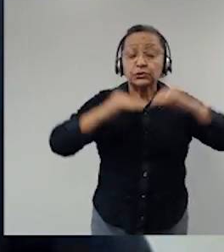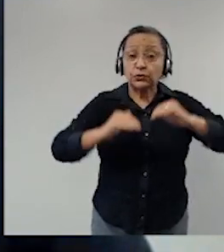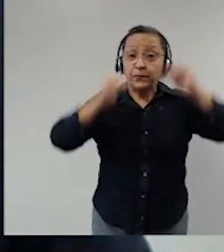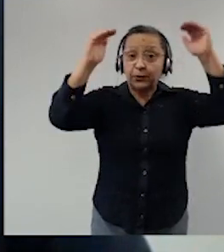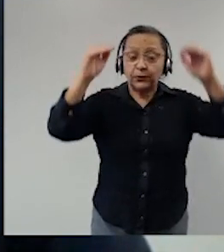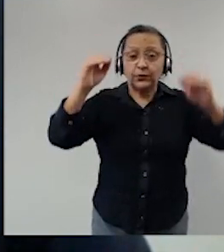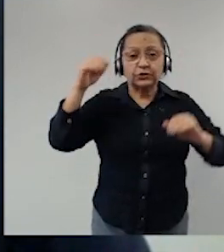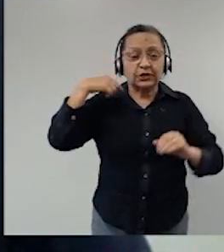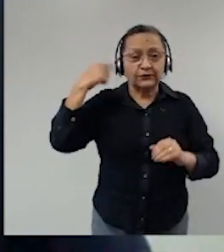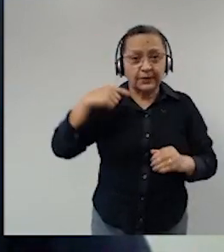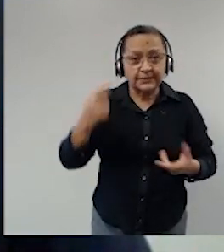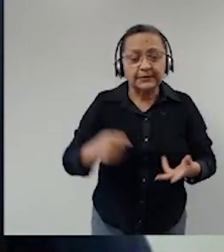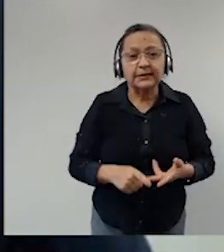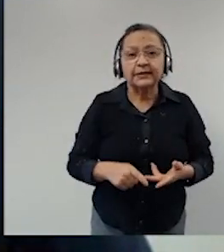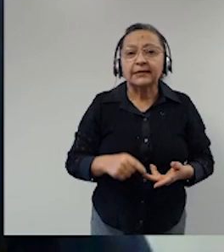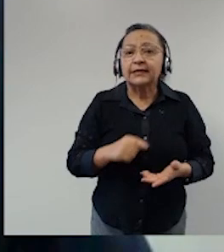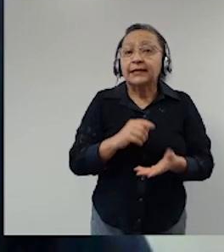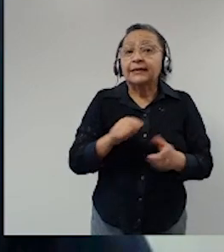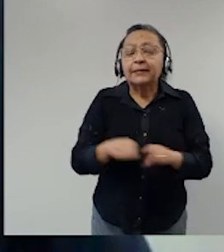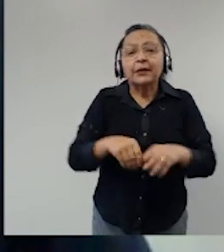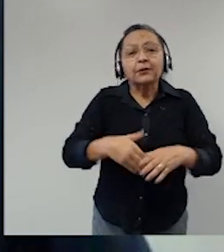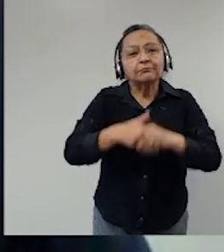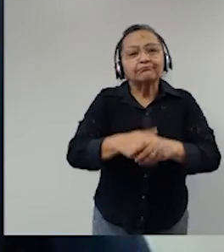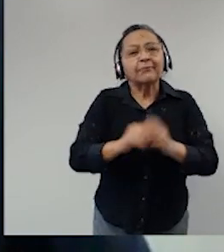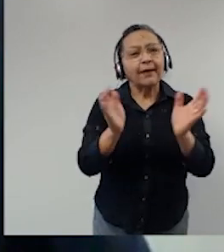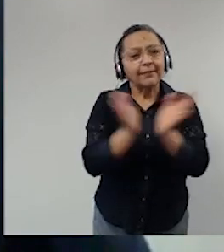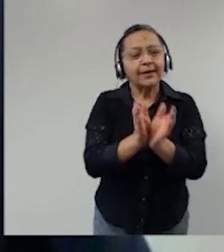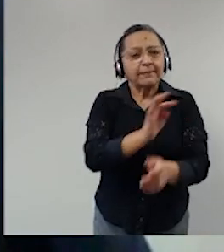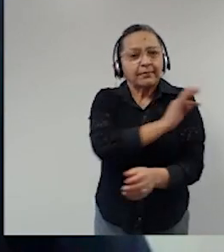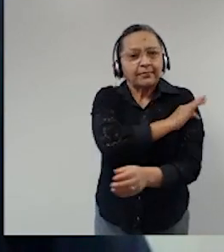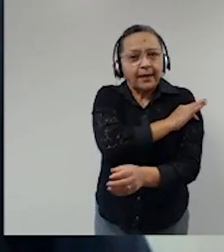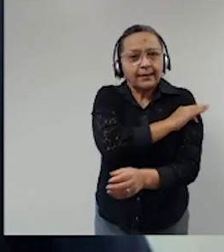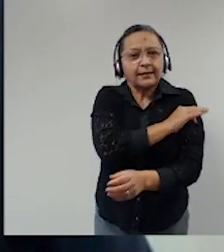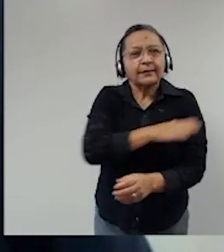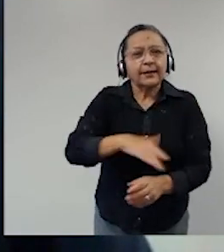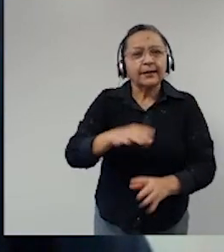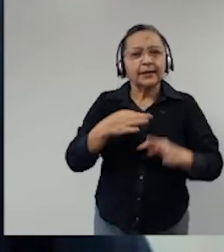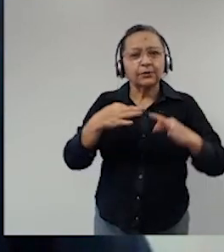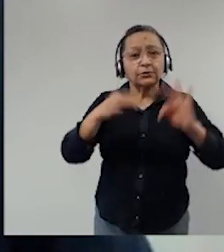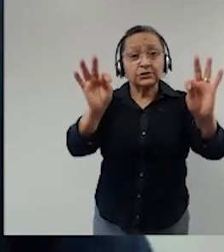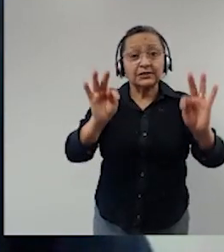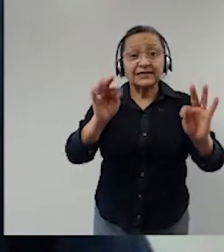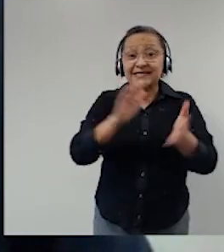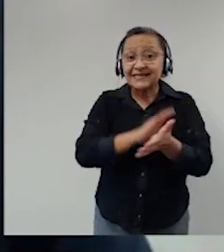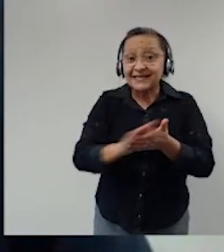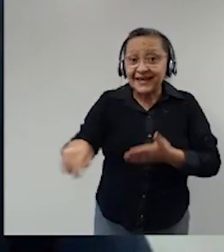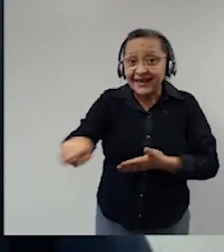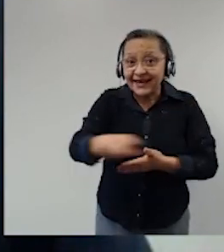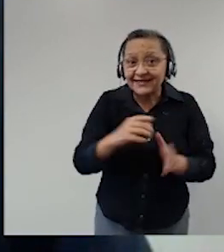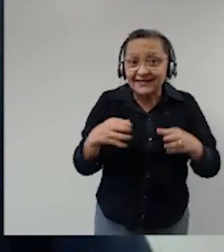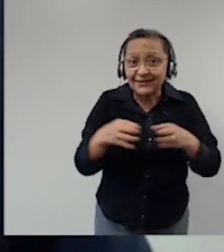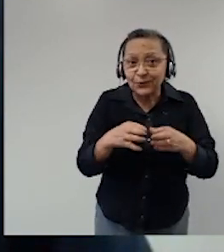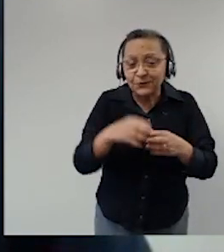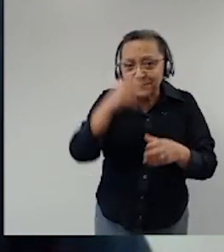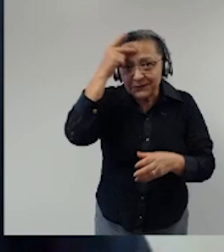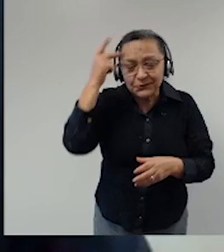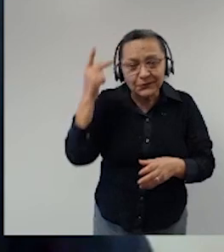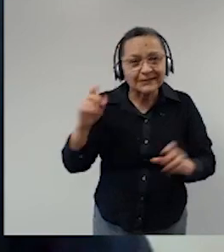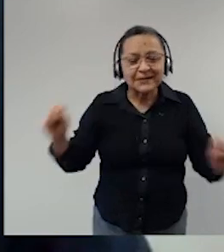seria viável, né, a organização de um evento desse porte, e com esses